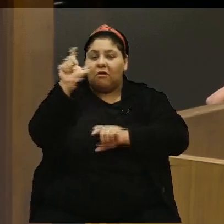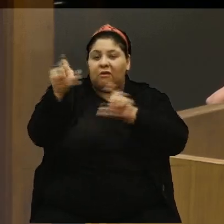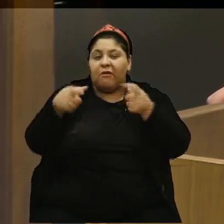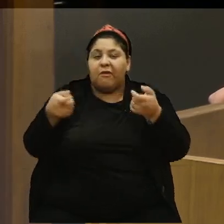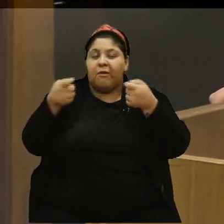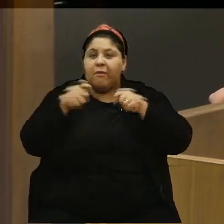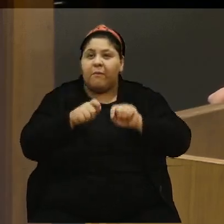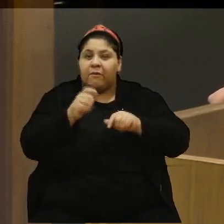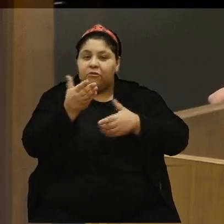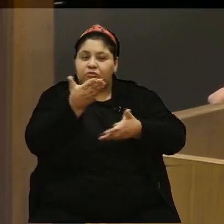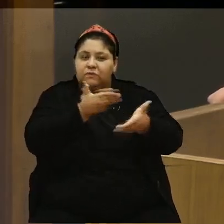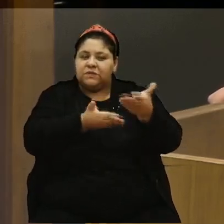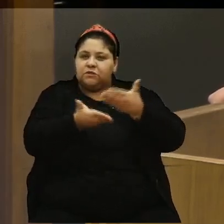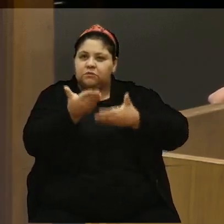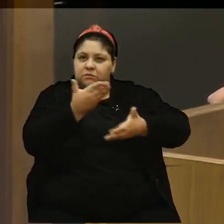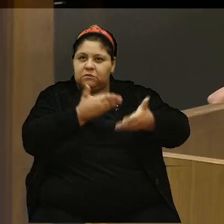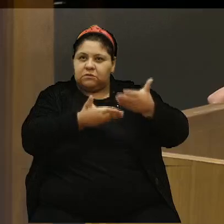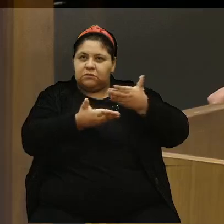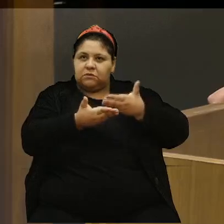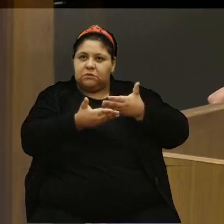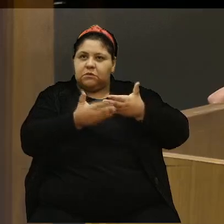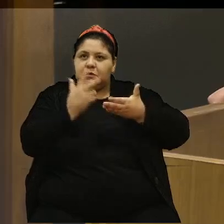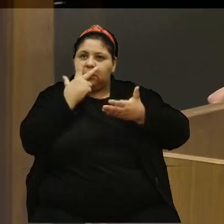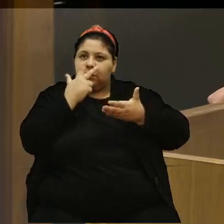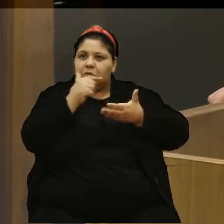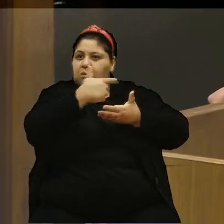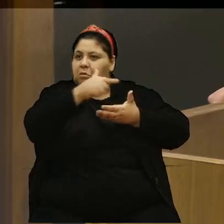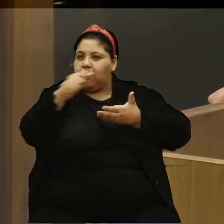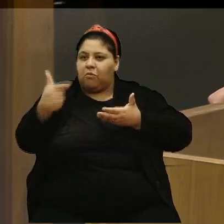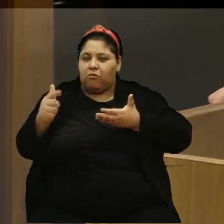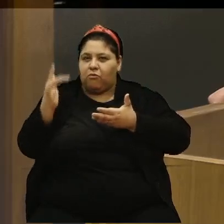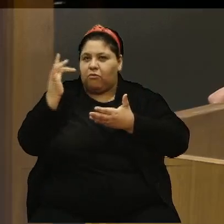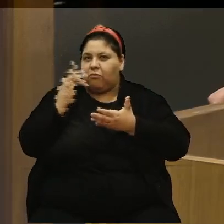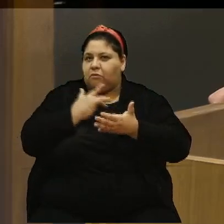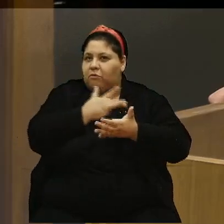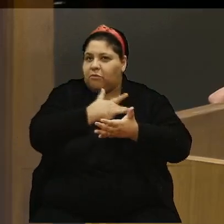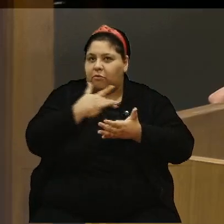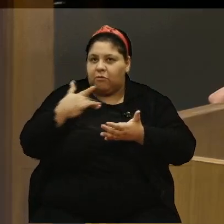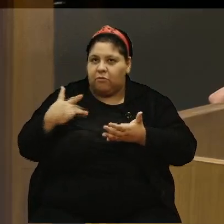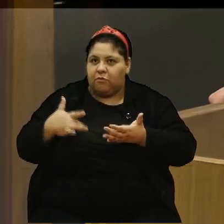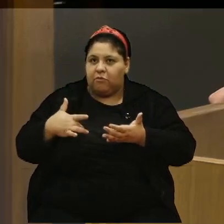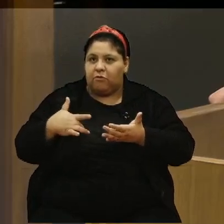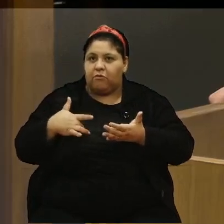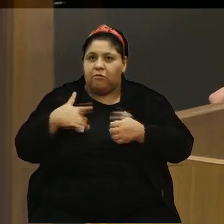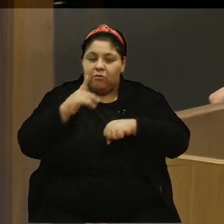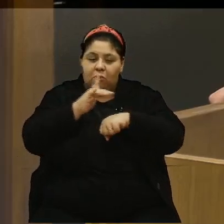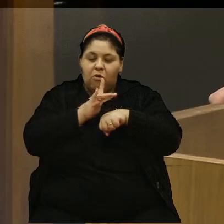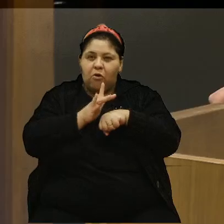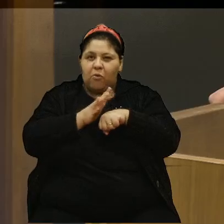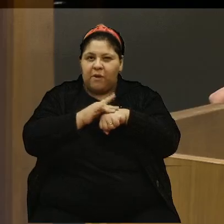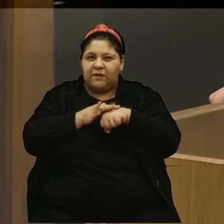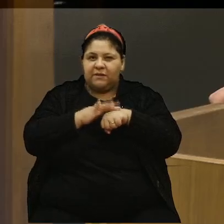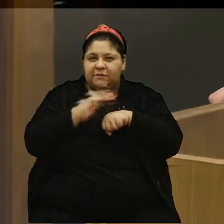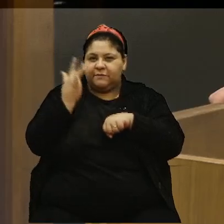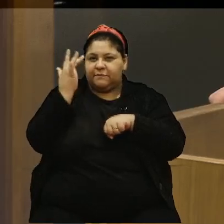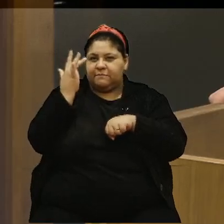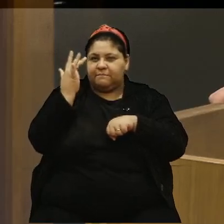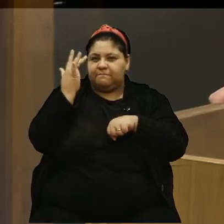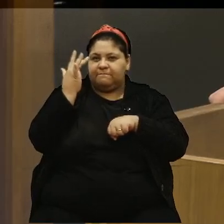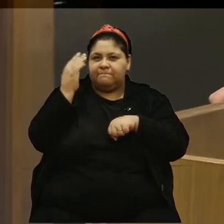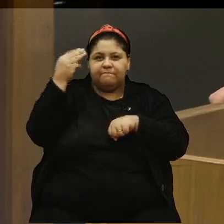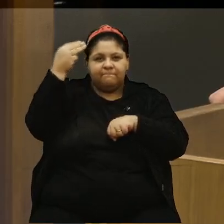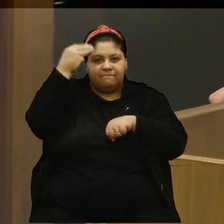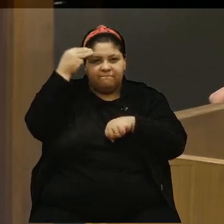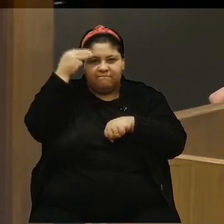precisam de um tratamento, como qualquer outro tratamento de saúde, que o adoecimento mental é um